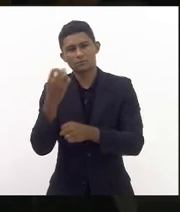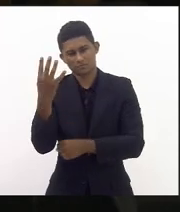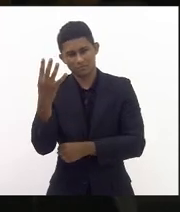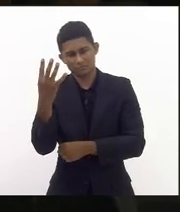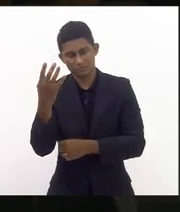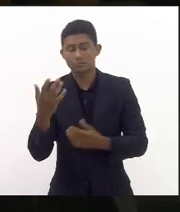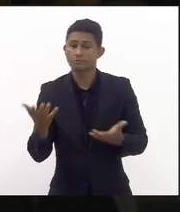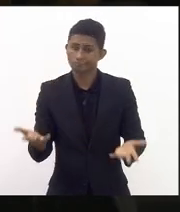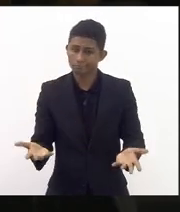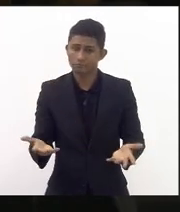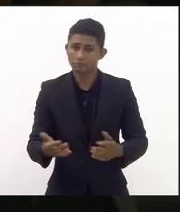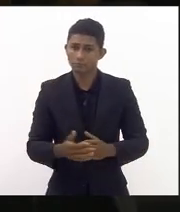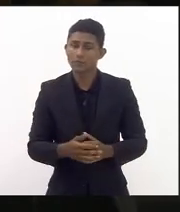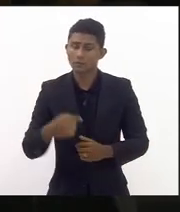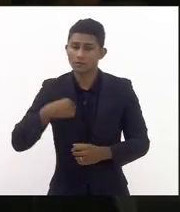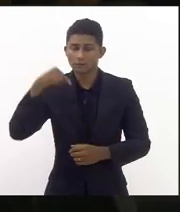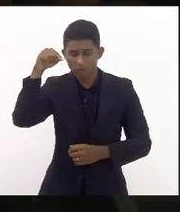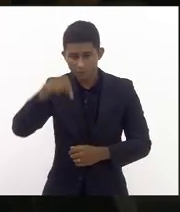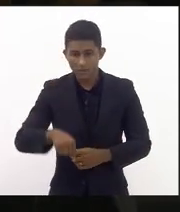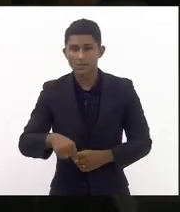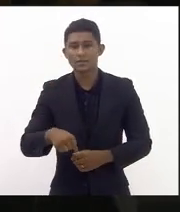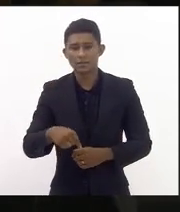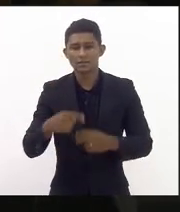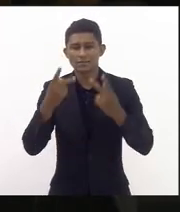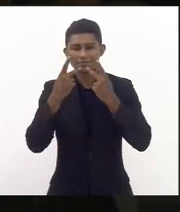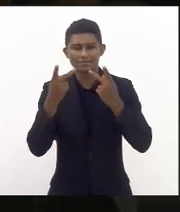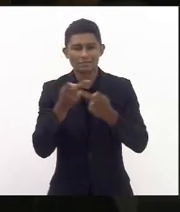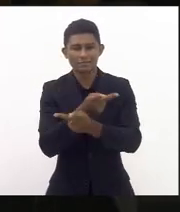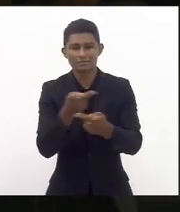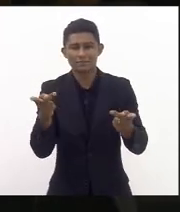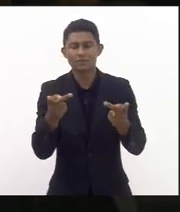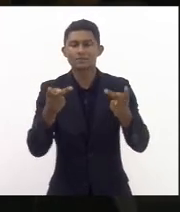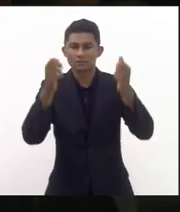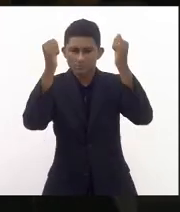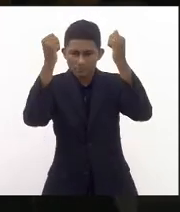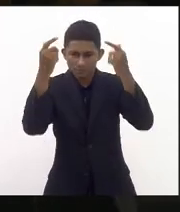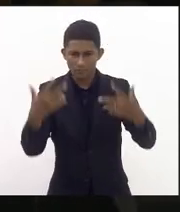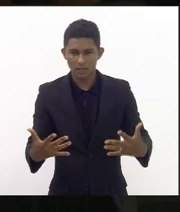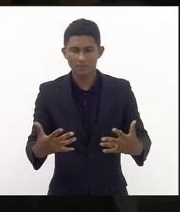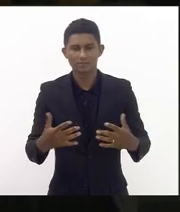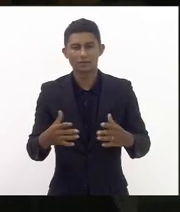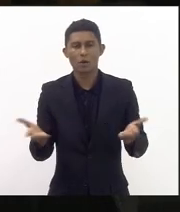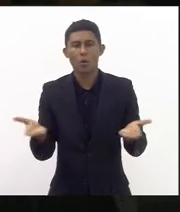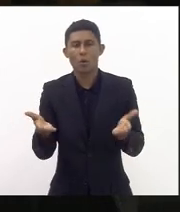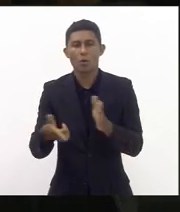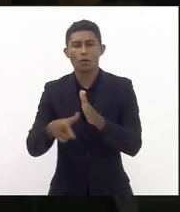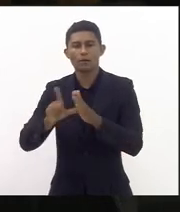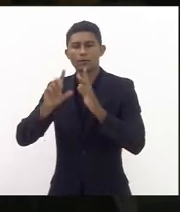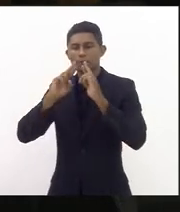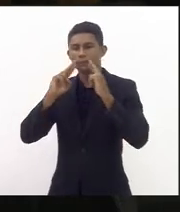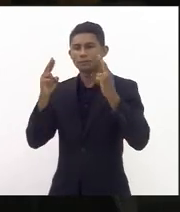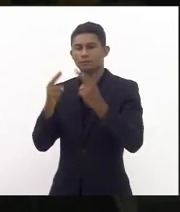queria noticiar essa audiência pública, né, porque eu volto, eu fico